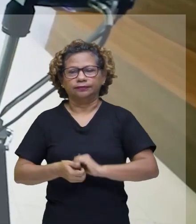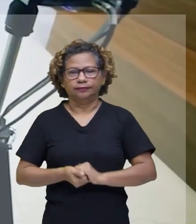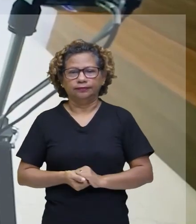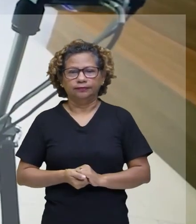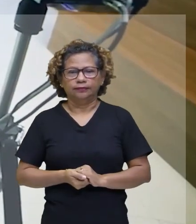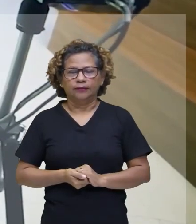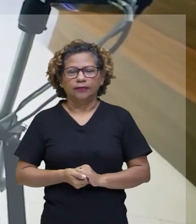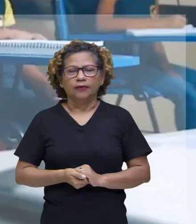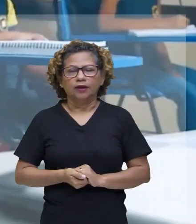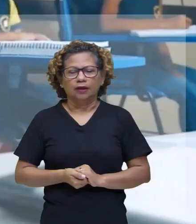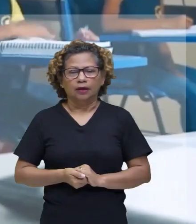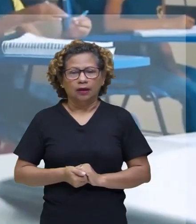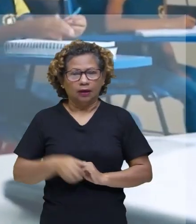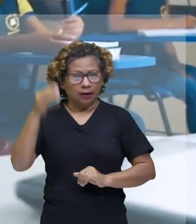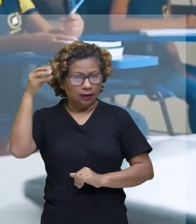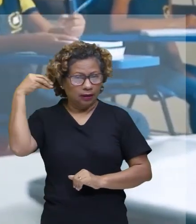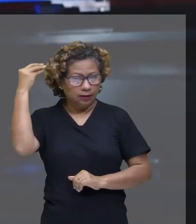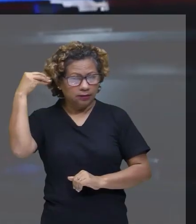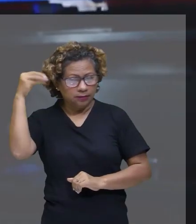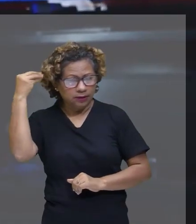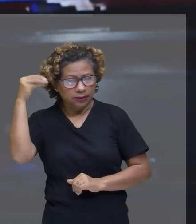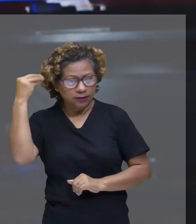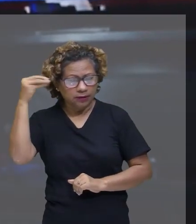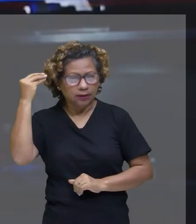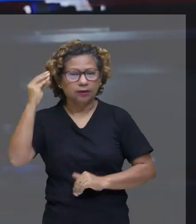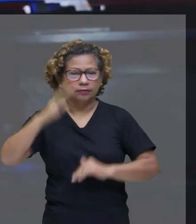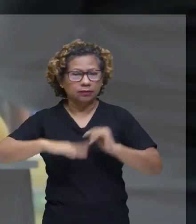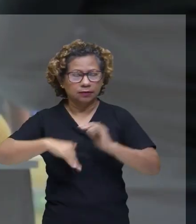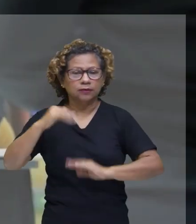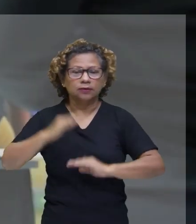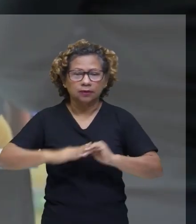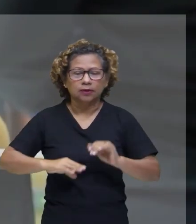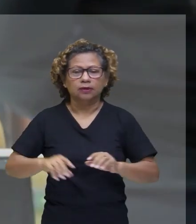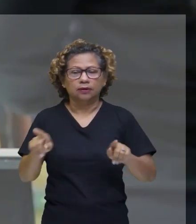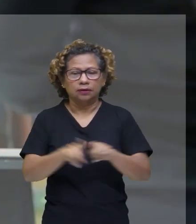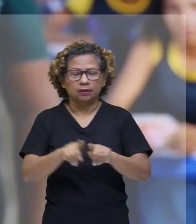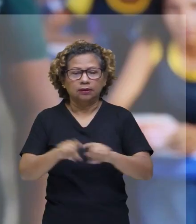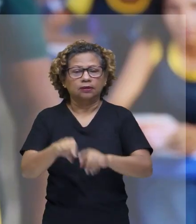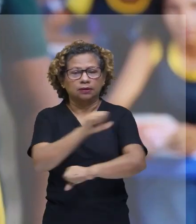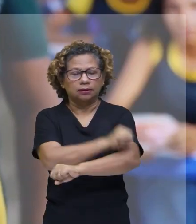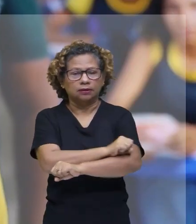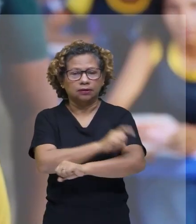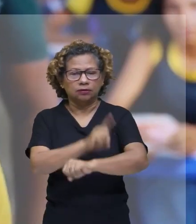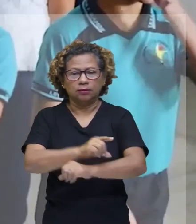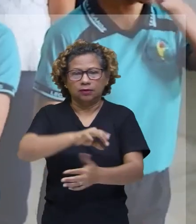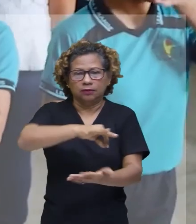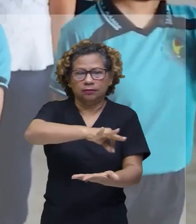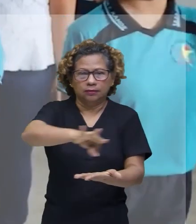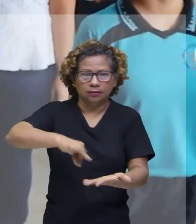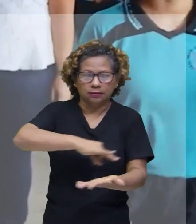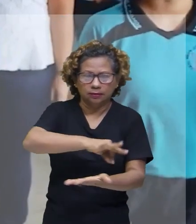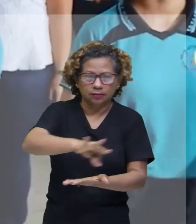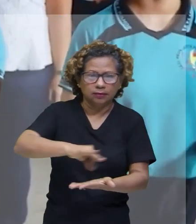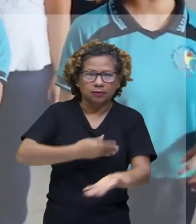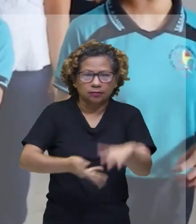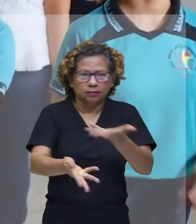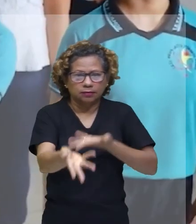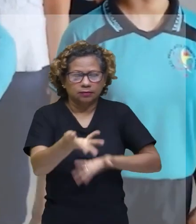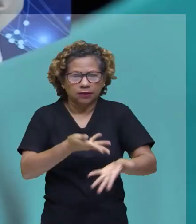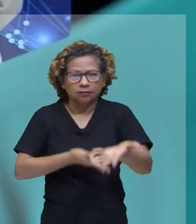Contando com a experiência bem-sucedida do Centro de Mídias da SEDUC, no ensino presencial mediado por